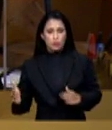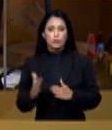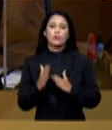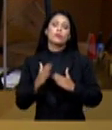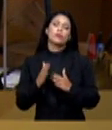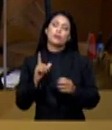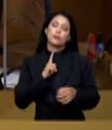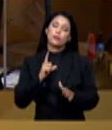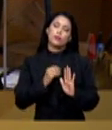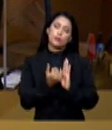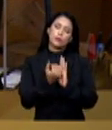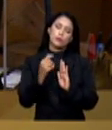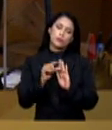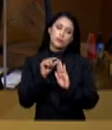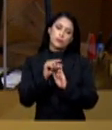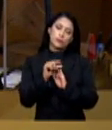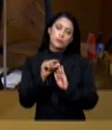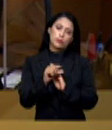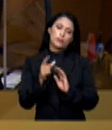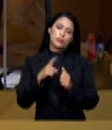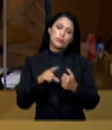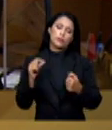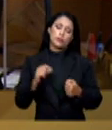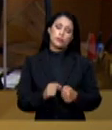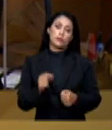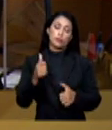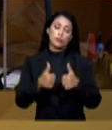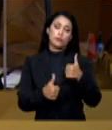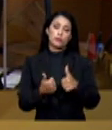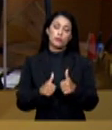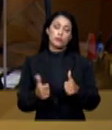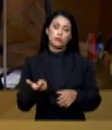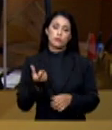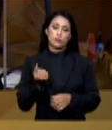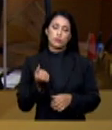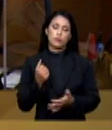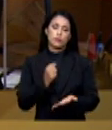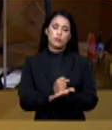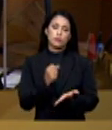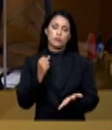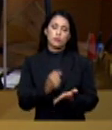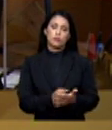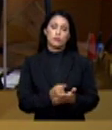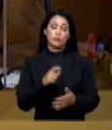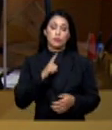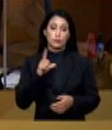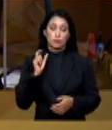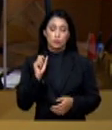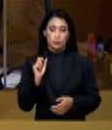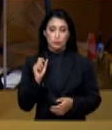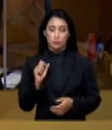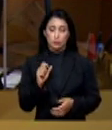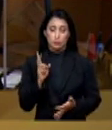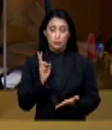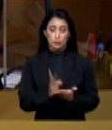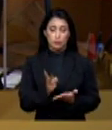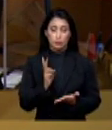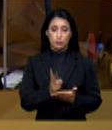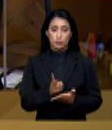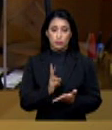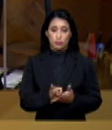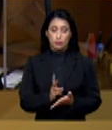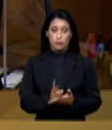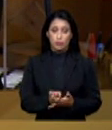limite previsto no caput deste artigo o critério para definição do valor do contrato do subsecretário deverá ser o mesmo